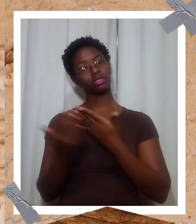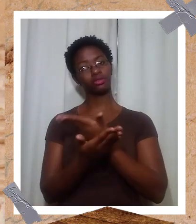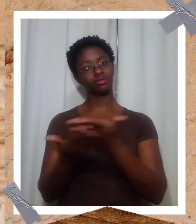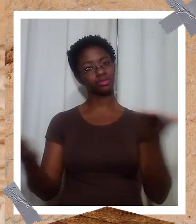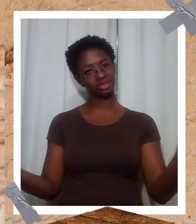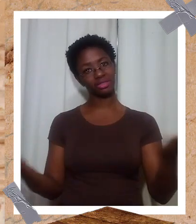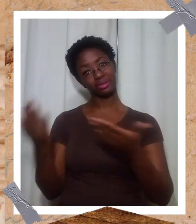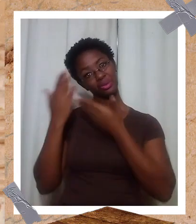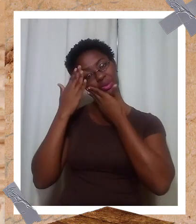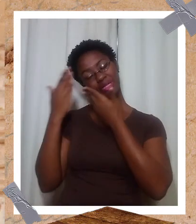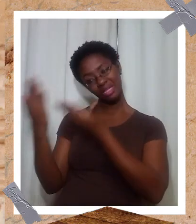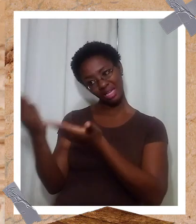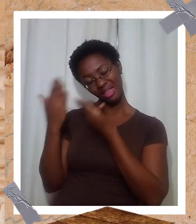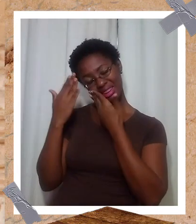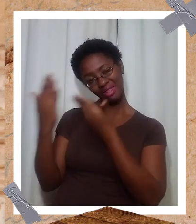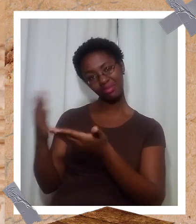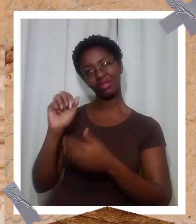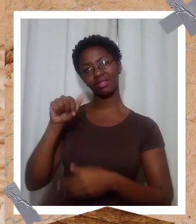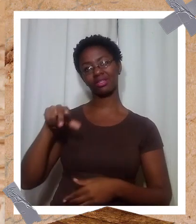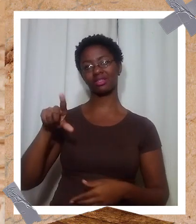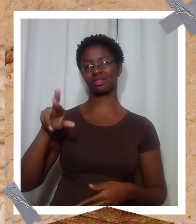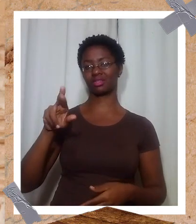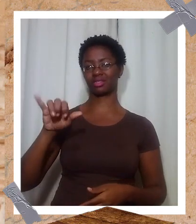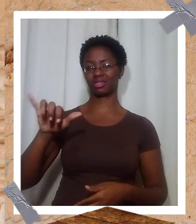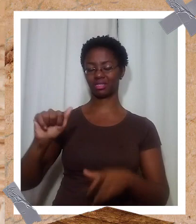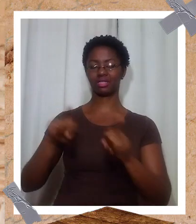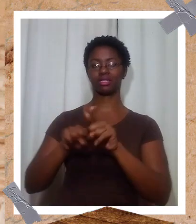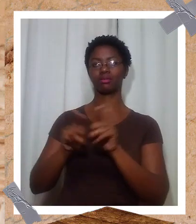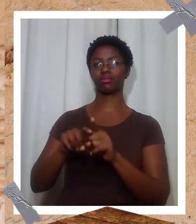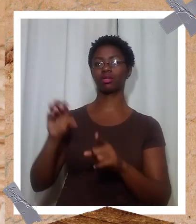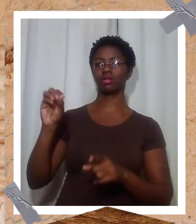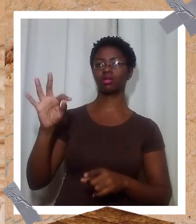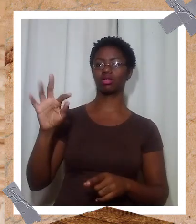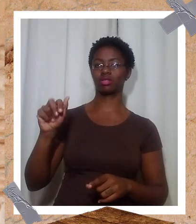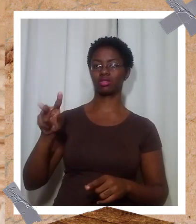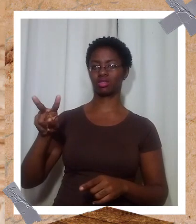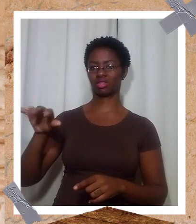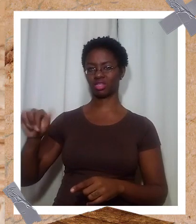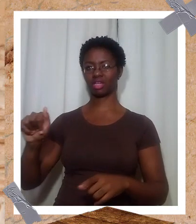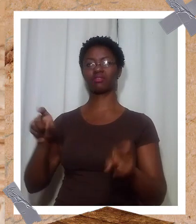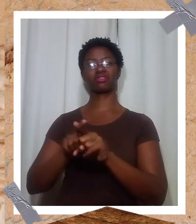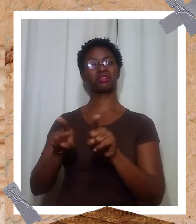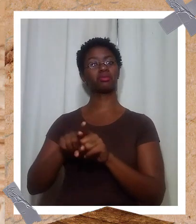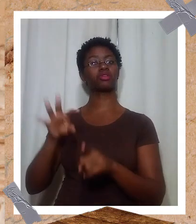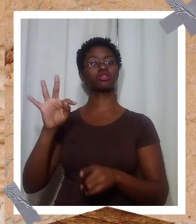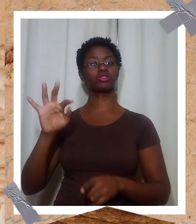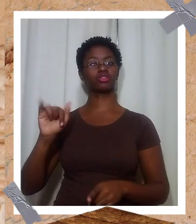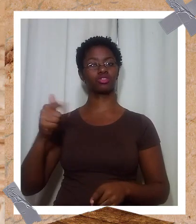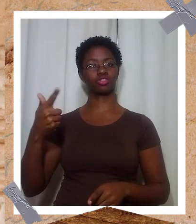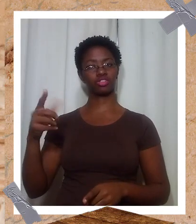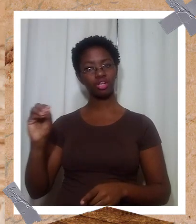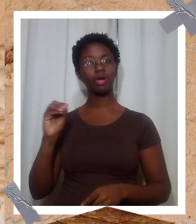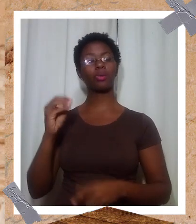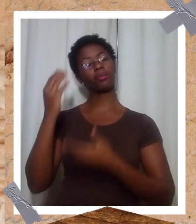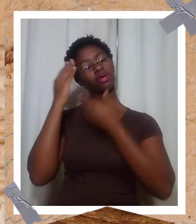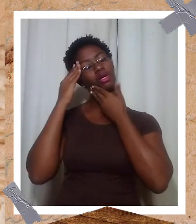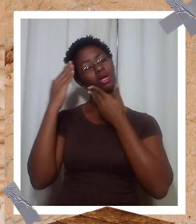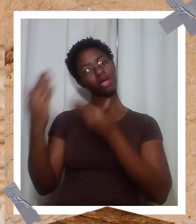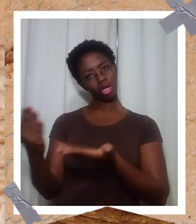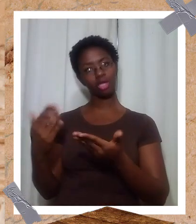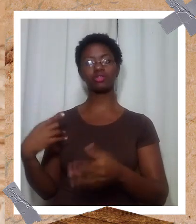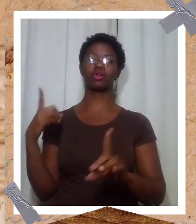todos vocês. Obrigada, Andréia, Otávio, querido, Tião. Que prazer estar aqui compartilhando esse